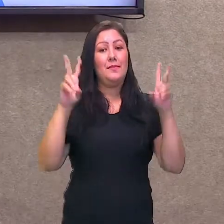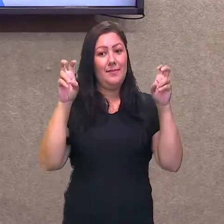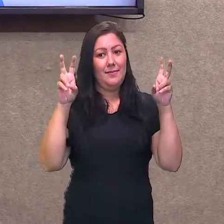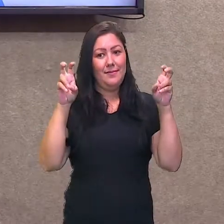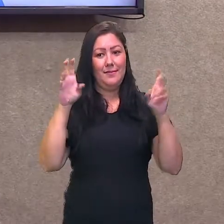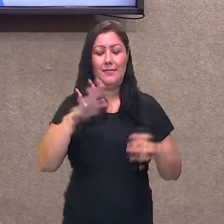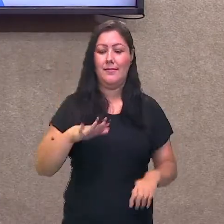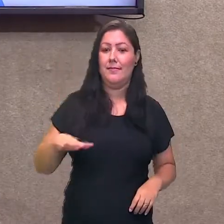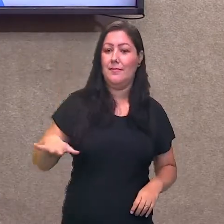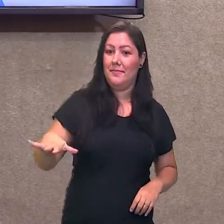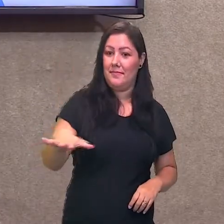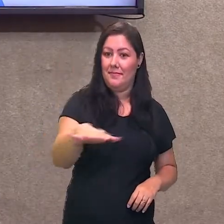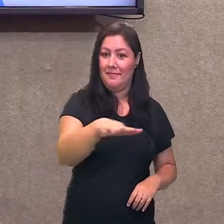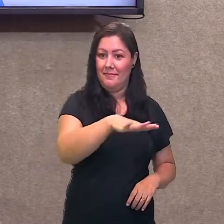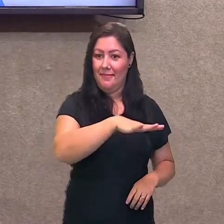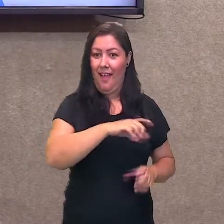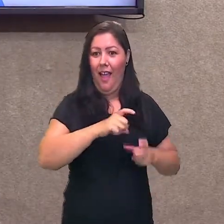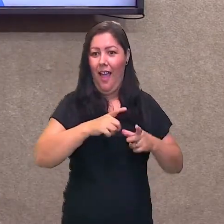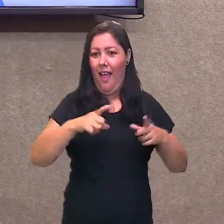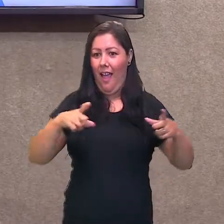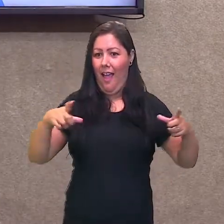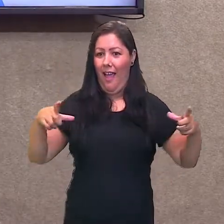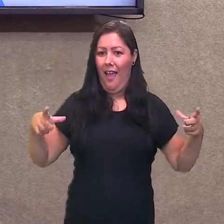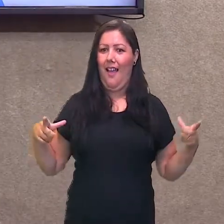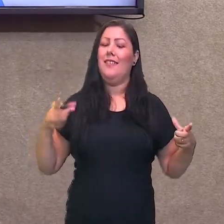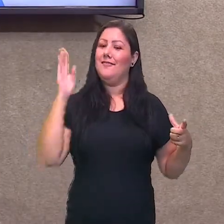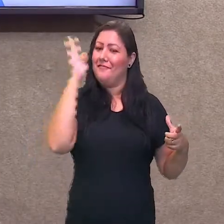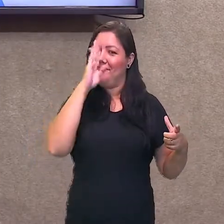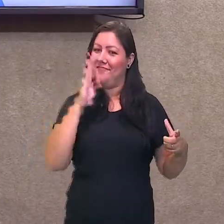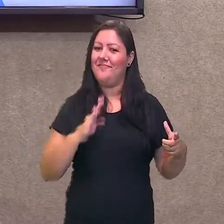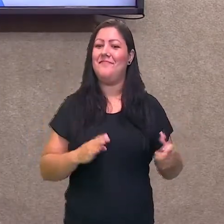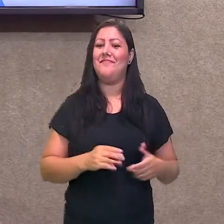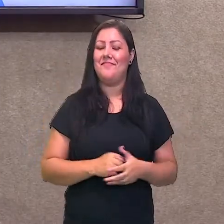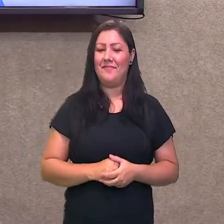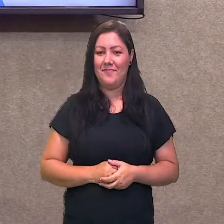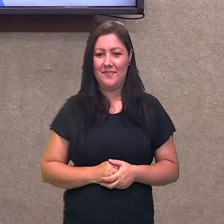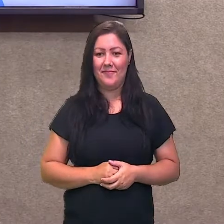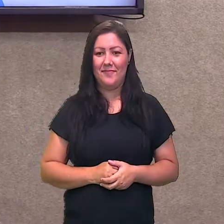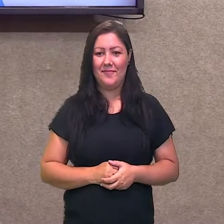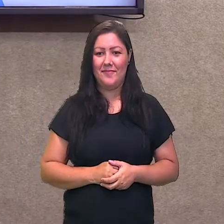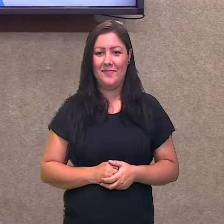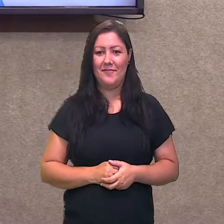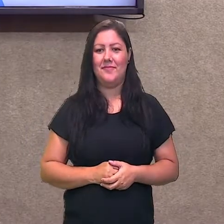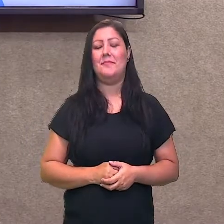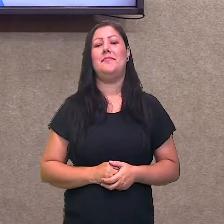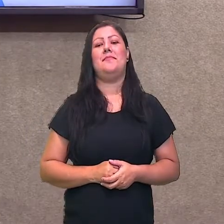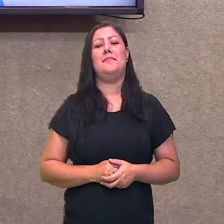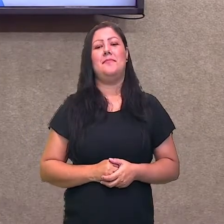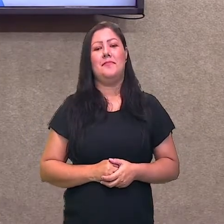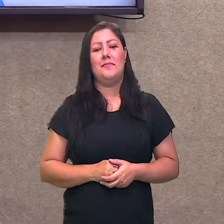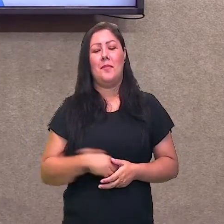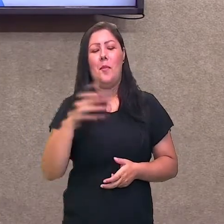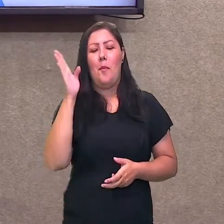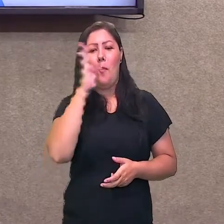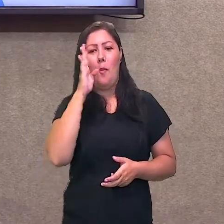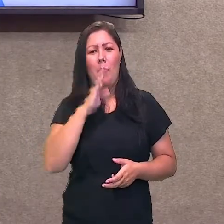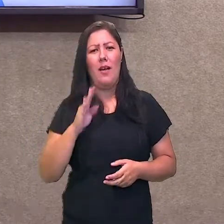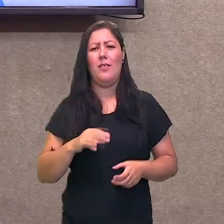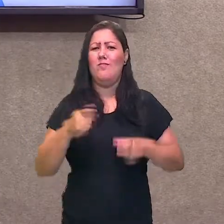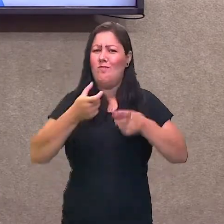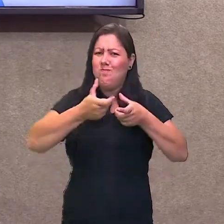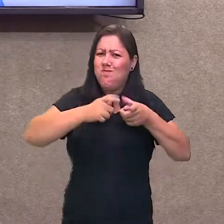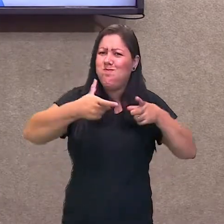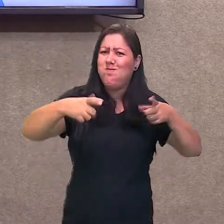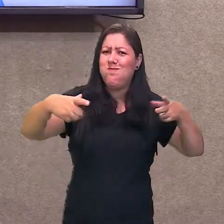Lembrando, território grande, né? Podemos dizer que o Brasil é um país de